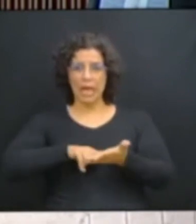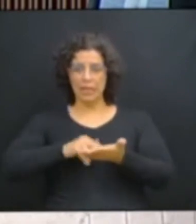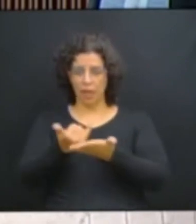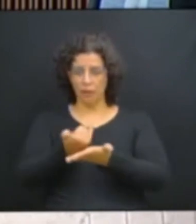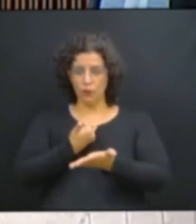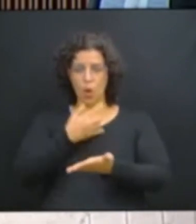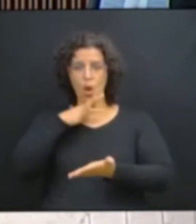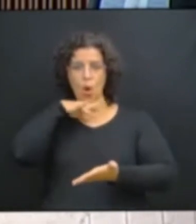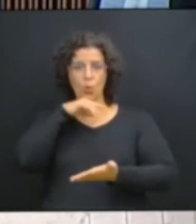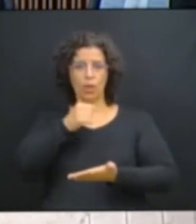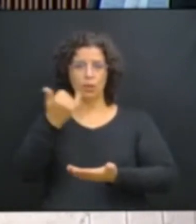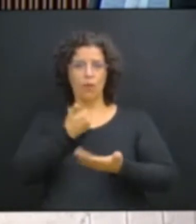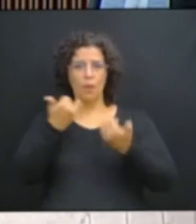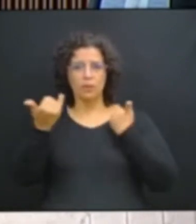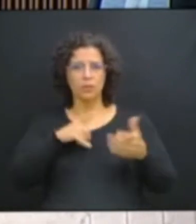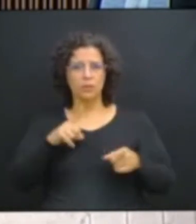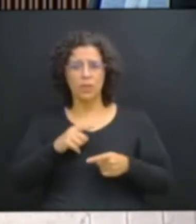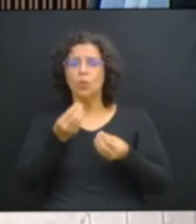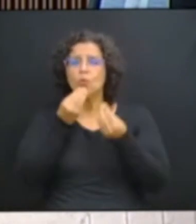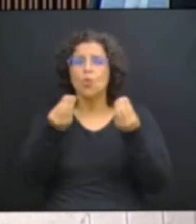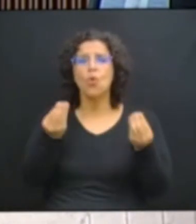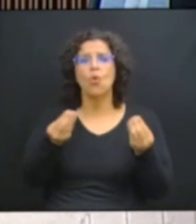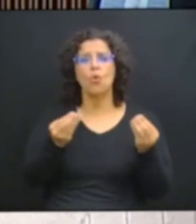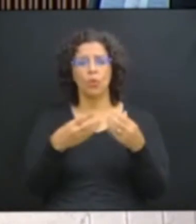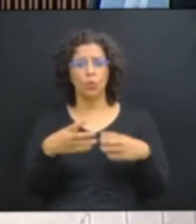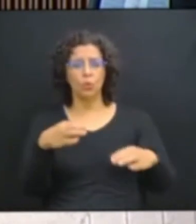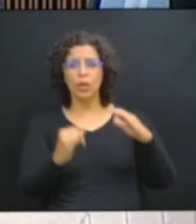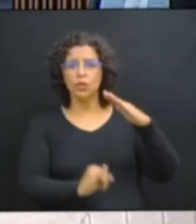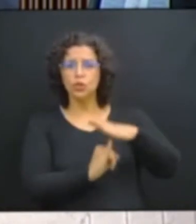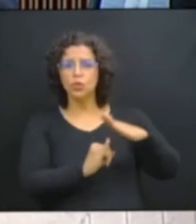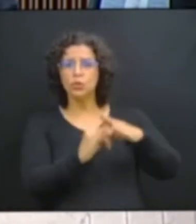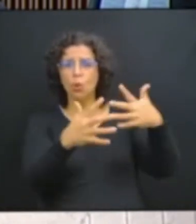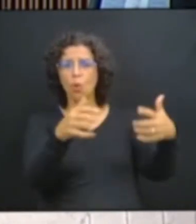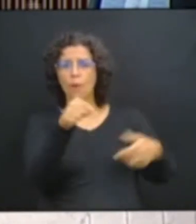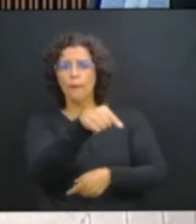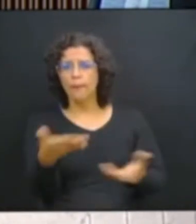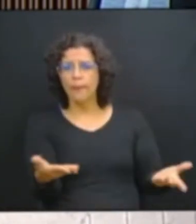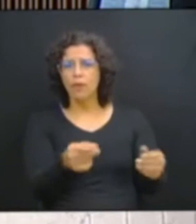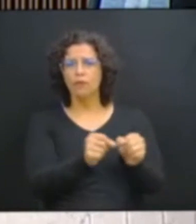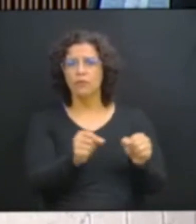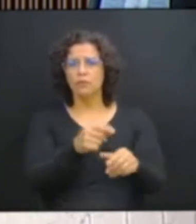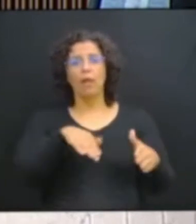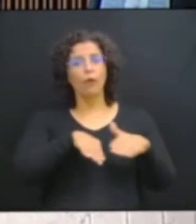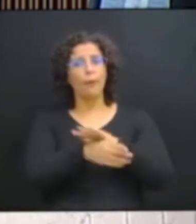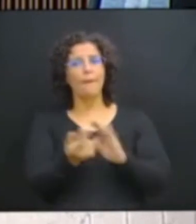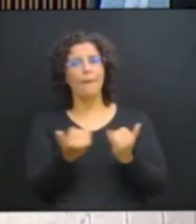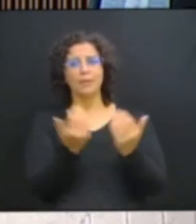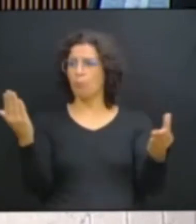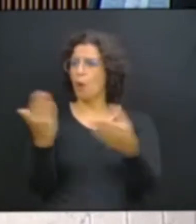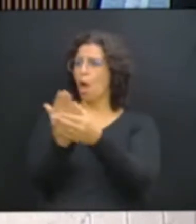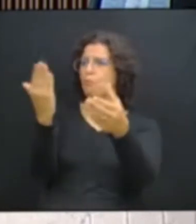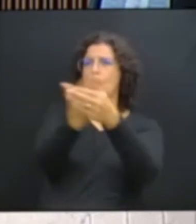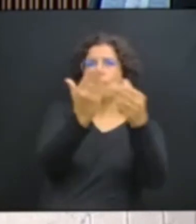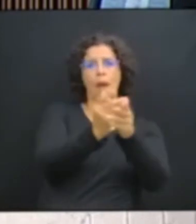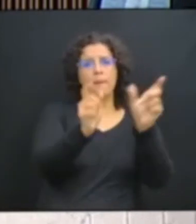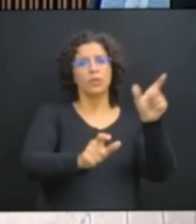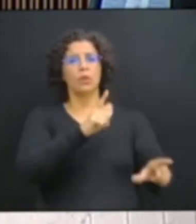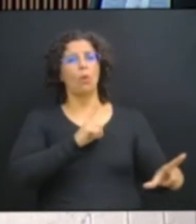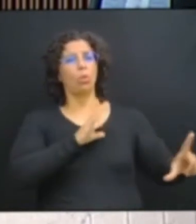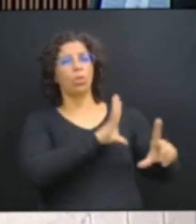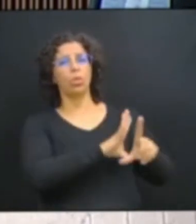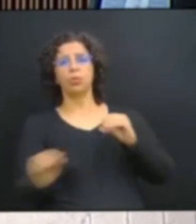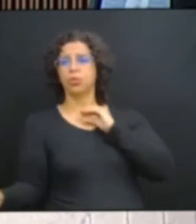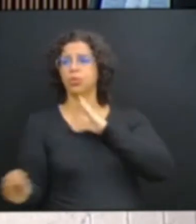notícia ruim. É incrível uma instituição como a Copel, acostumada a querer processar os outros e fugir dos